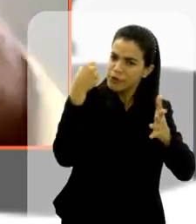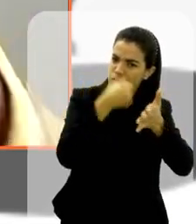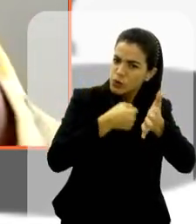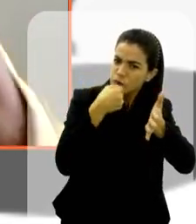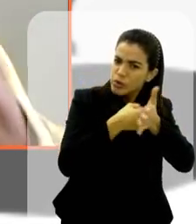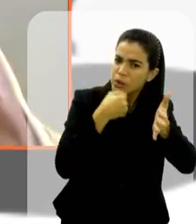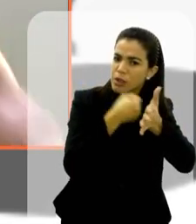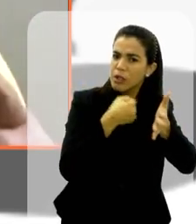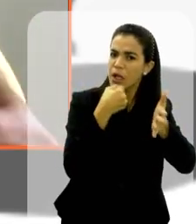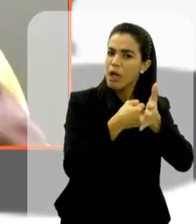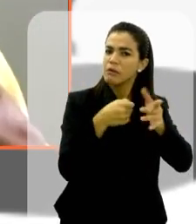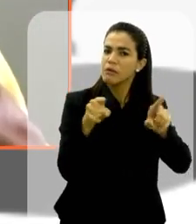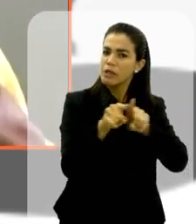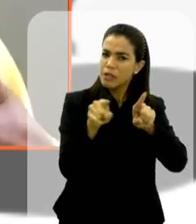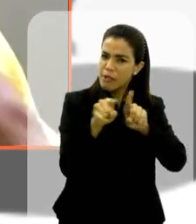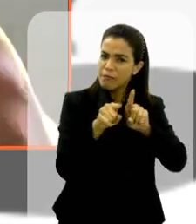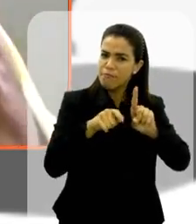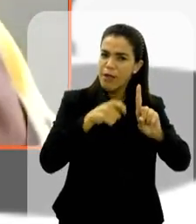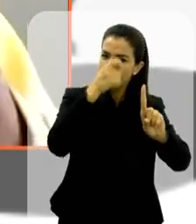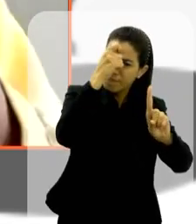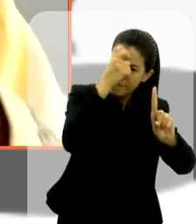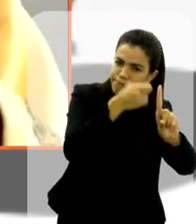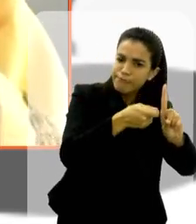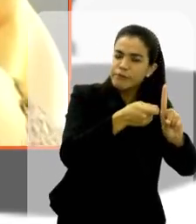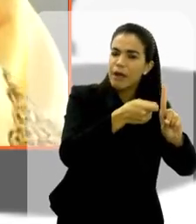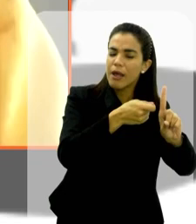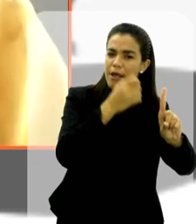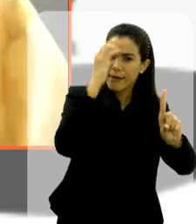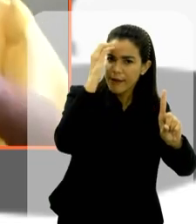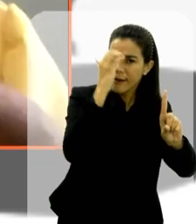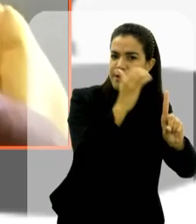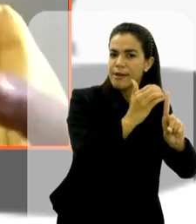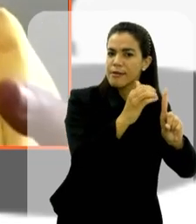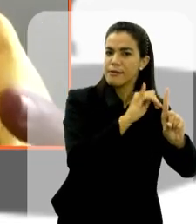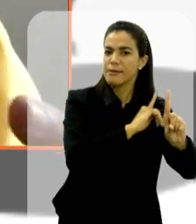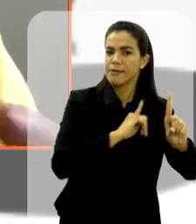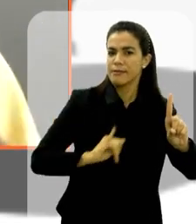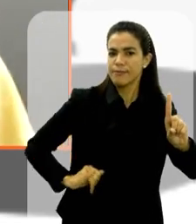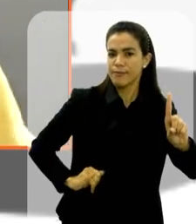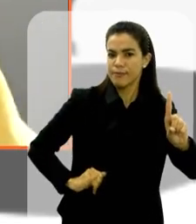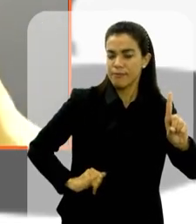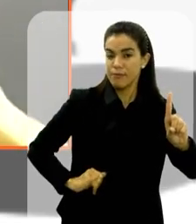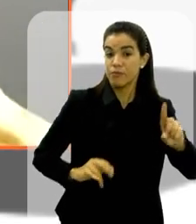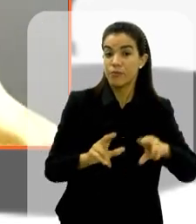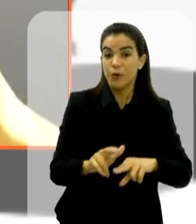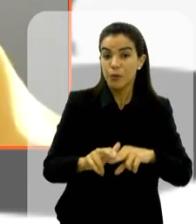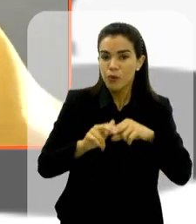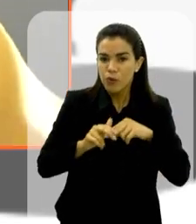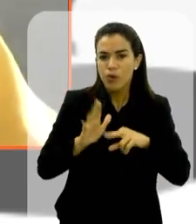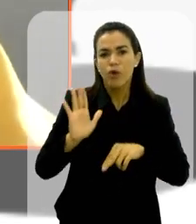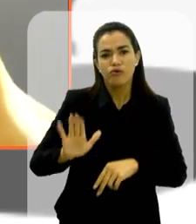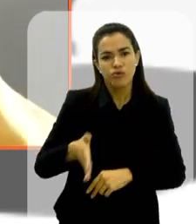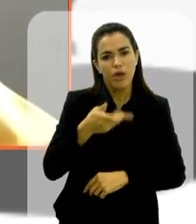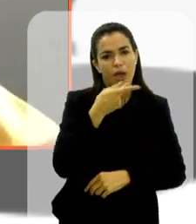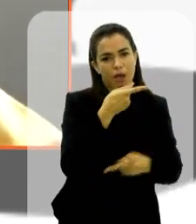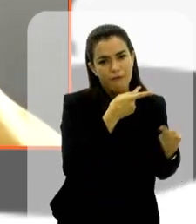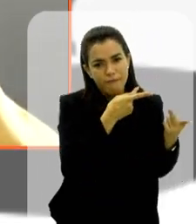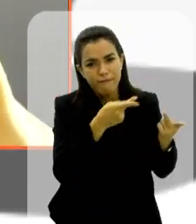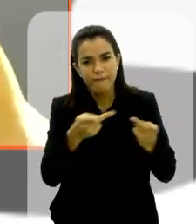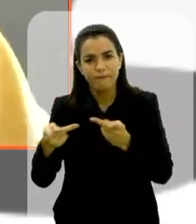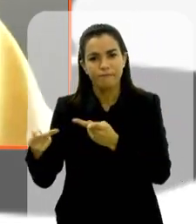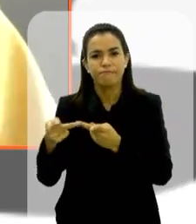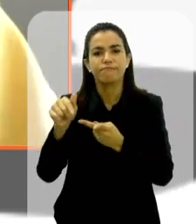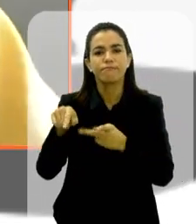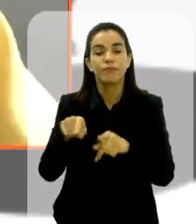seja reverenciado na Ilha do Governador. E por isso eu já visitei a Ilha do